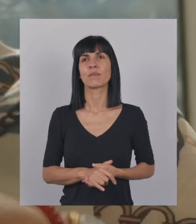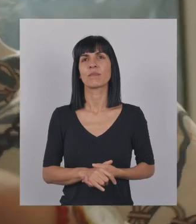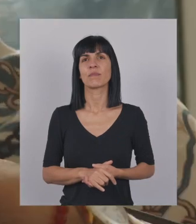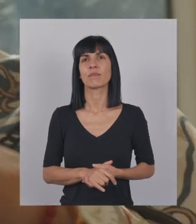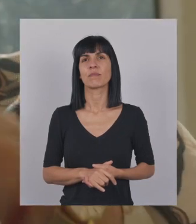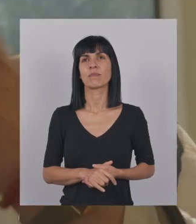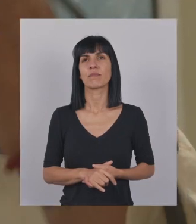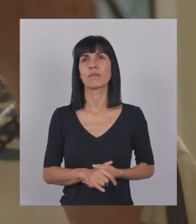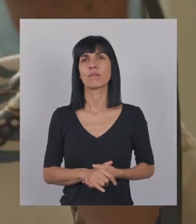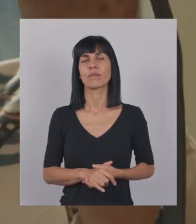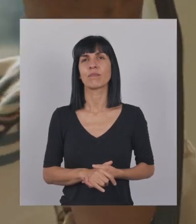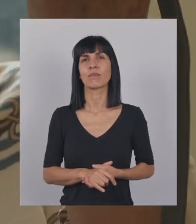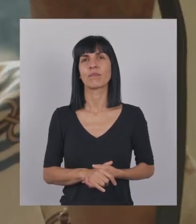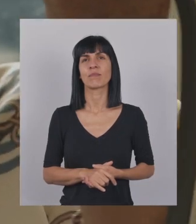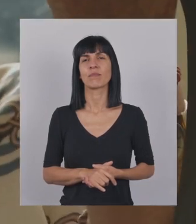E aí